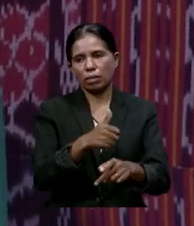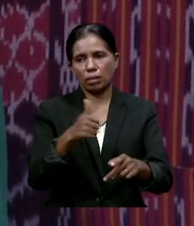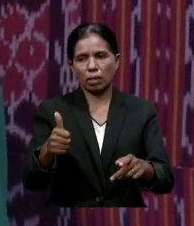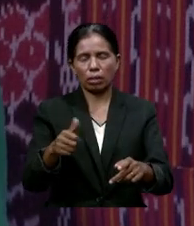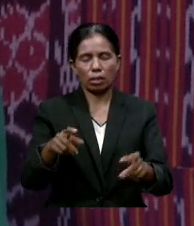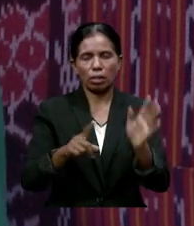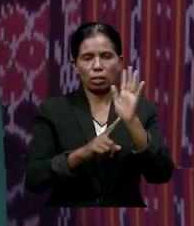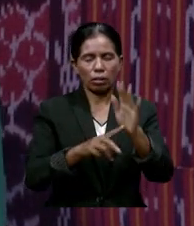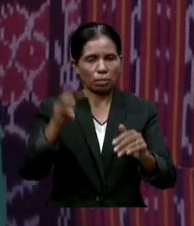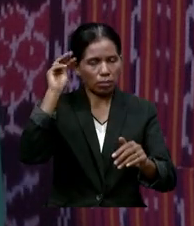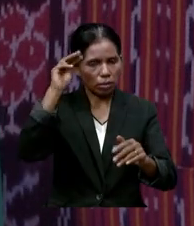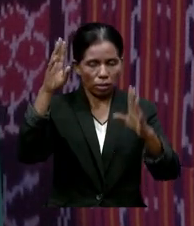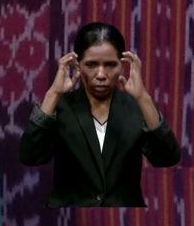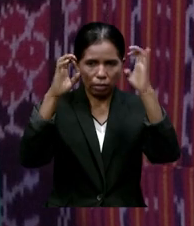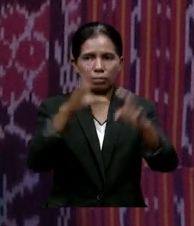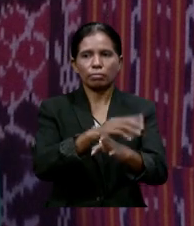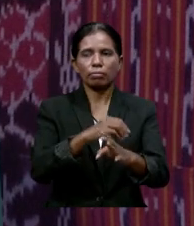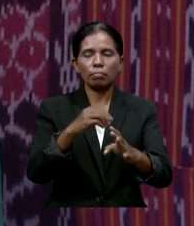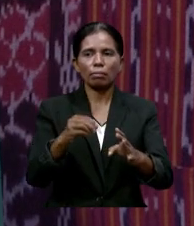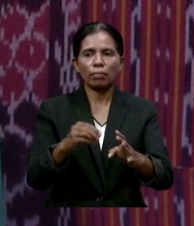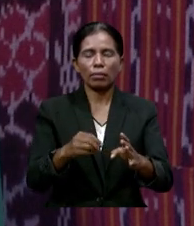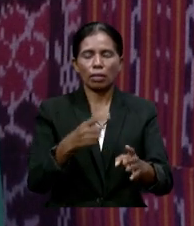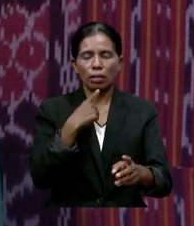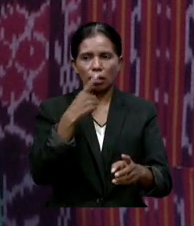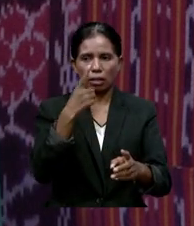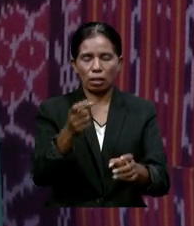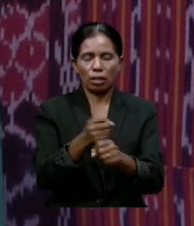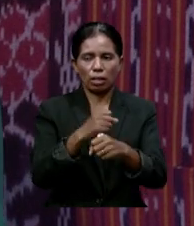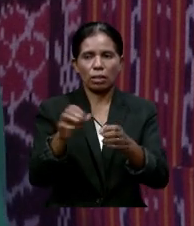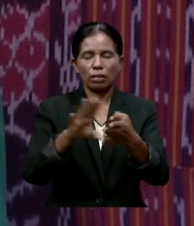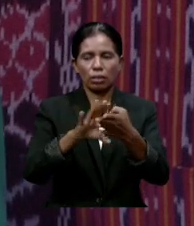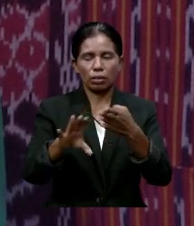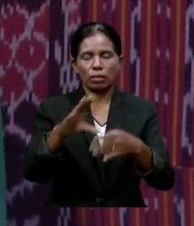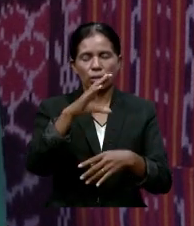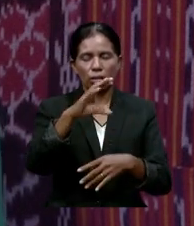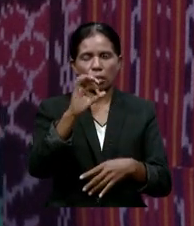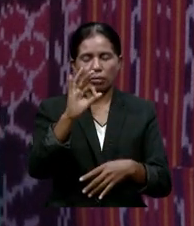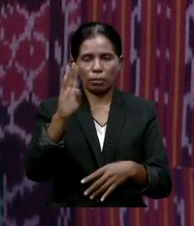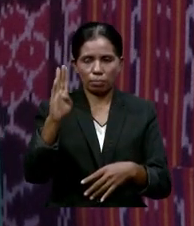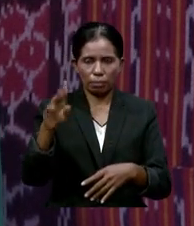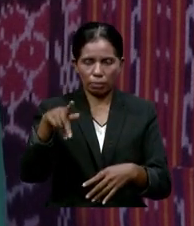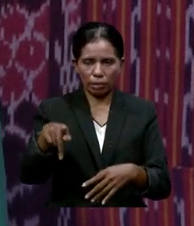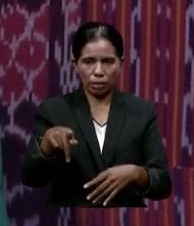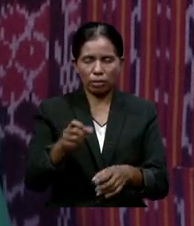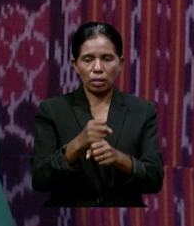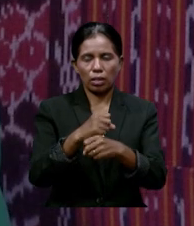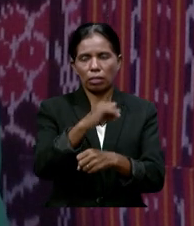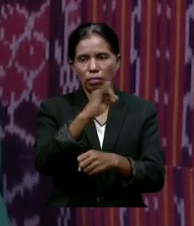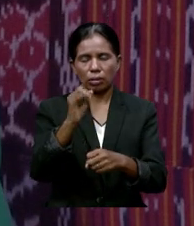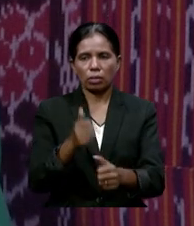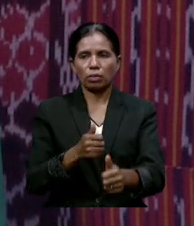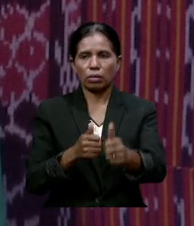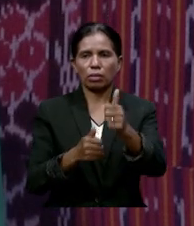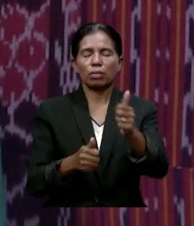mai Ministério da Educação, e Ministério da Educação, imediatamente, halo carta ba Comissão de Função Pública. E mos, investigação, tuir quedas,